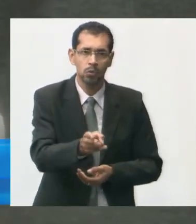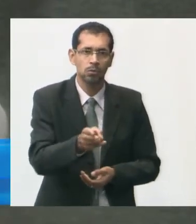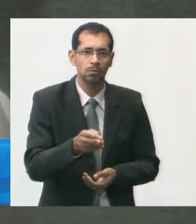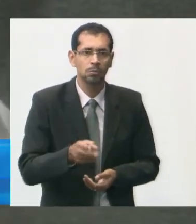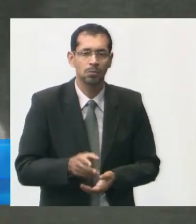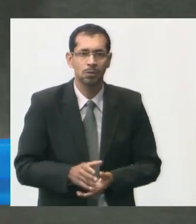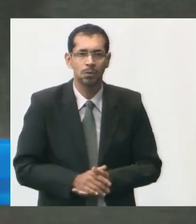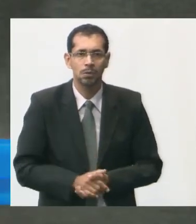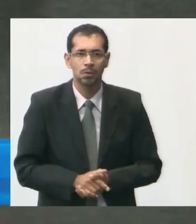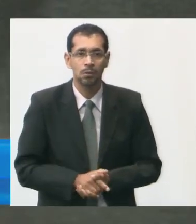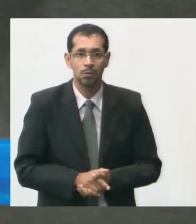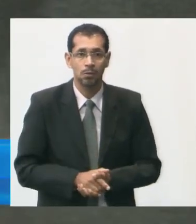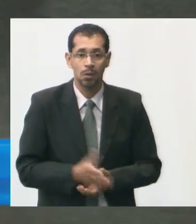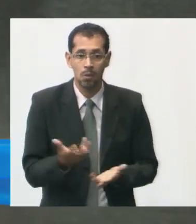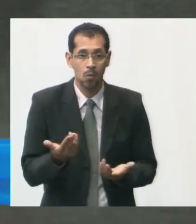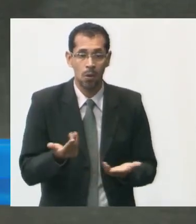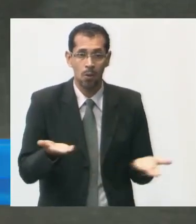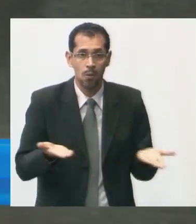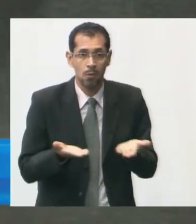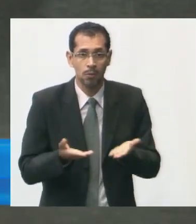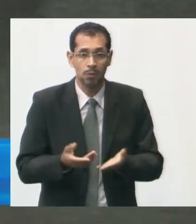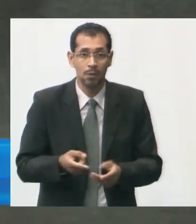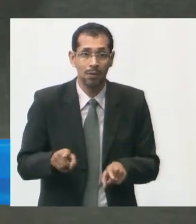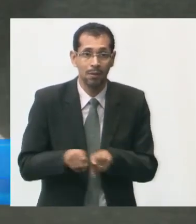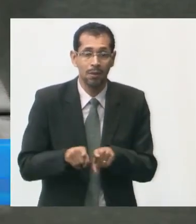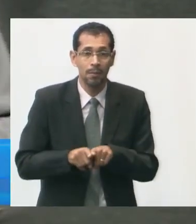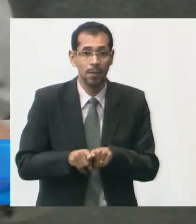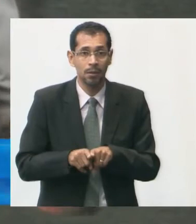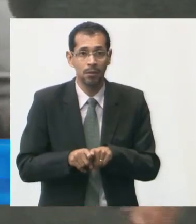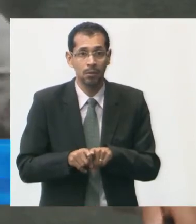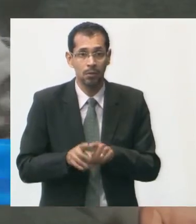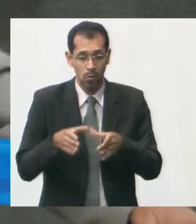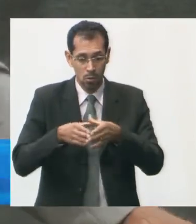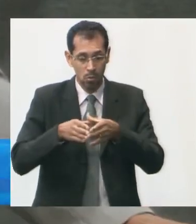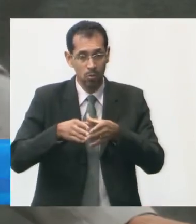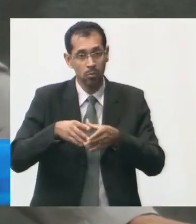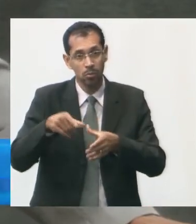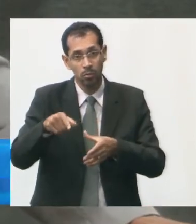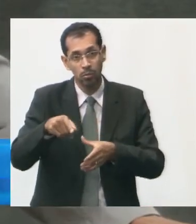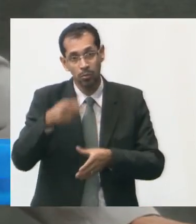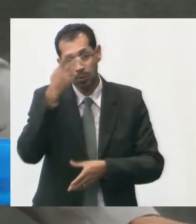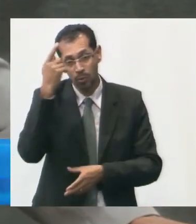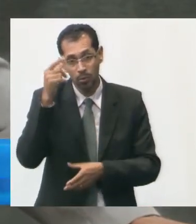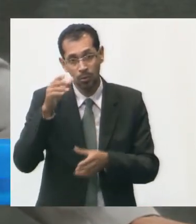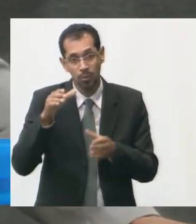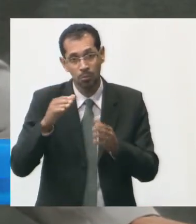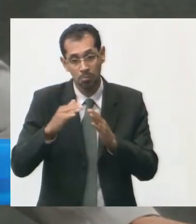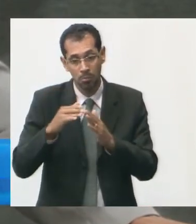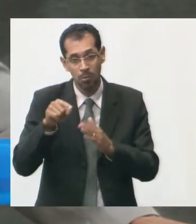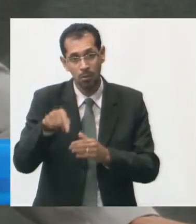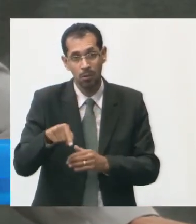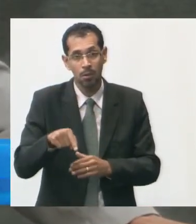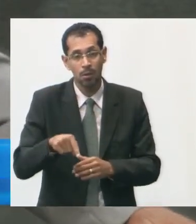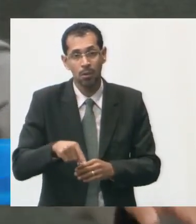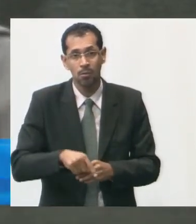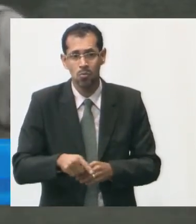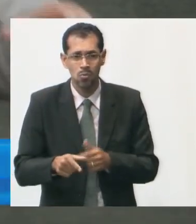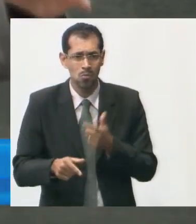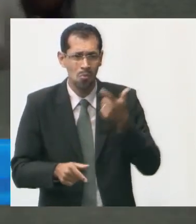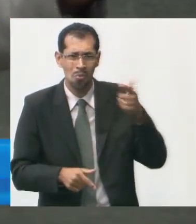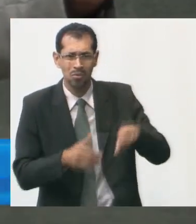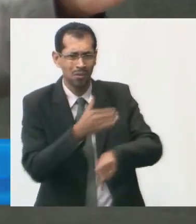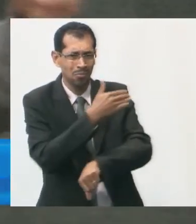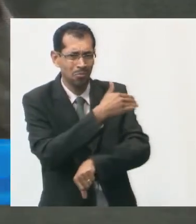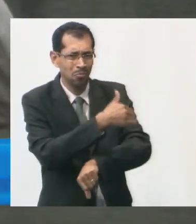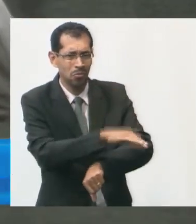E outra questão, os moradores entendem também que outra entrada para o bairro Tararé seria ali pela Gecore. Você deixaria de